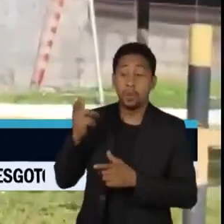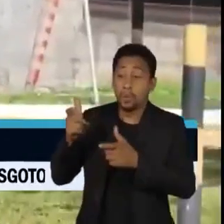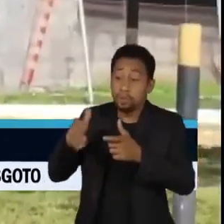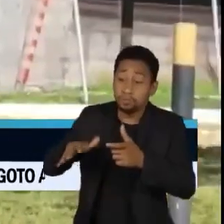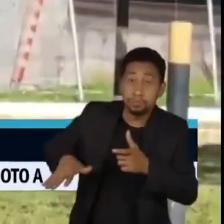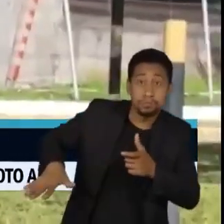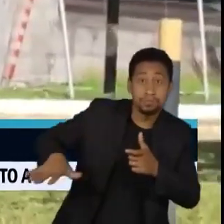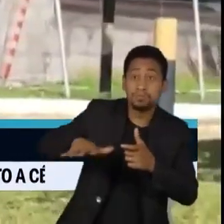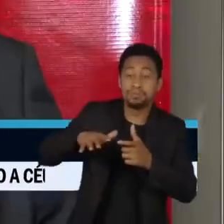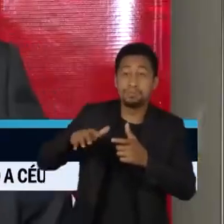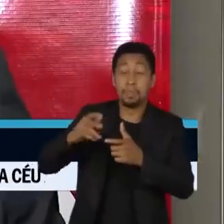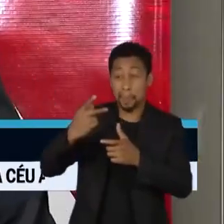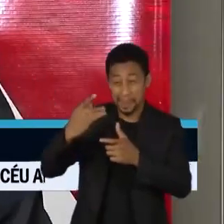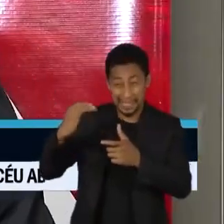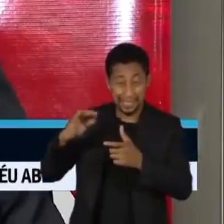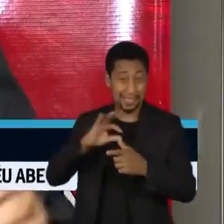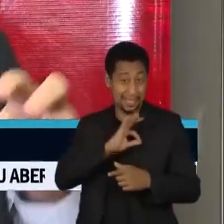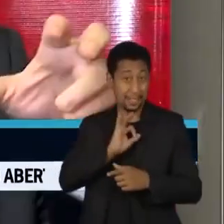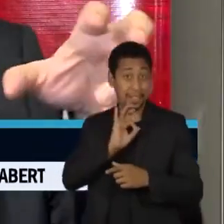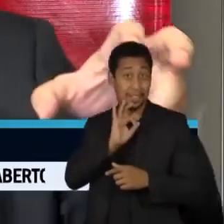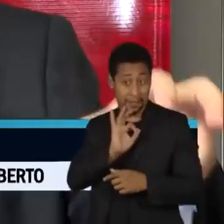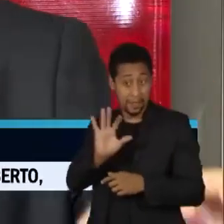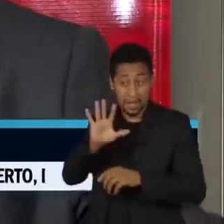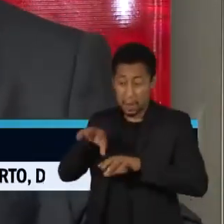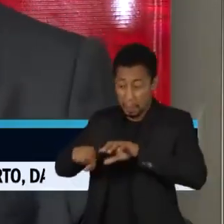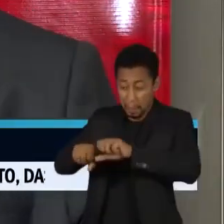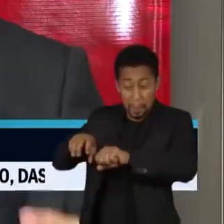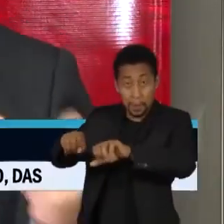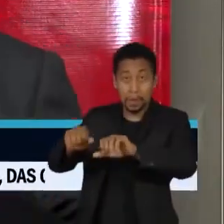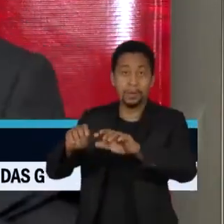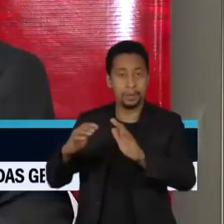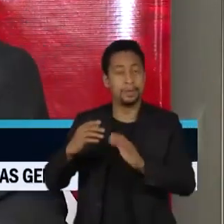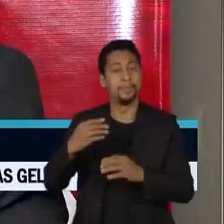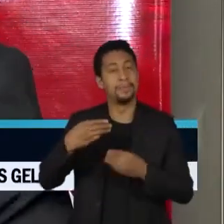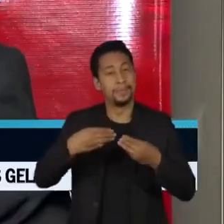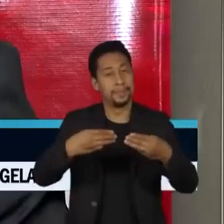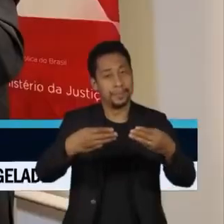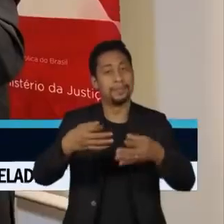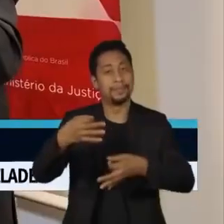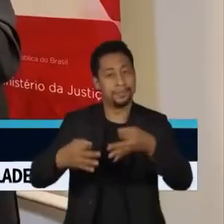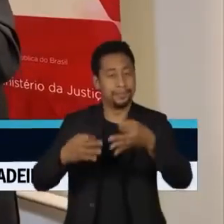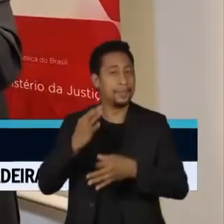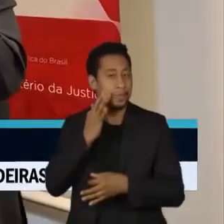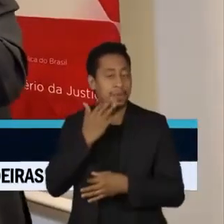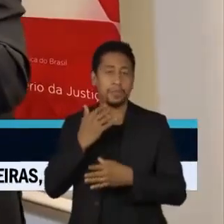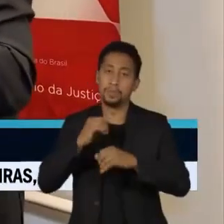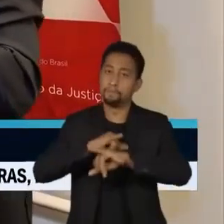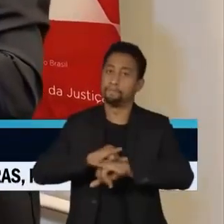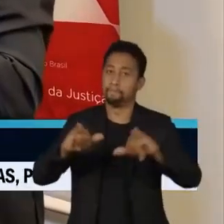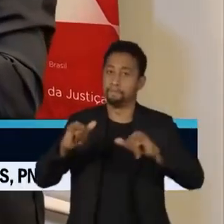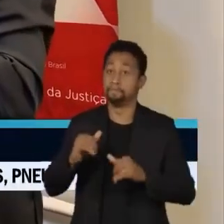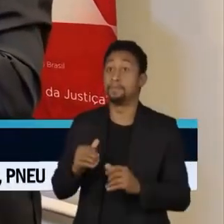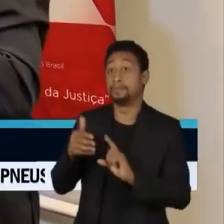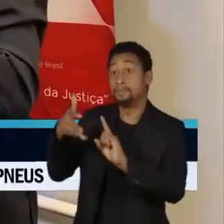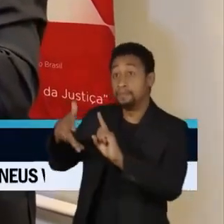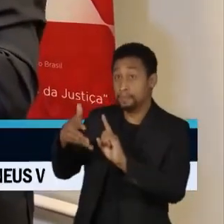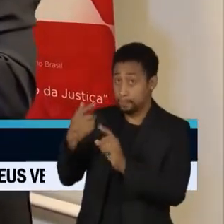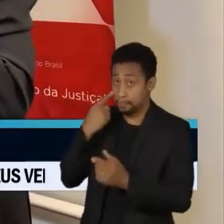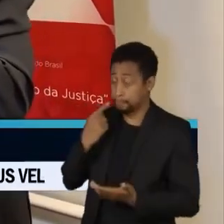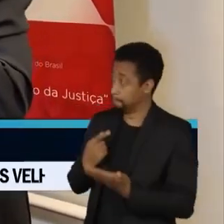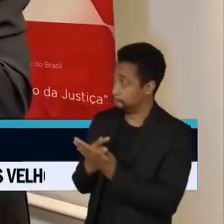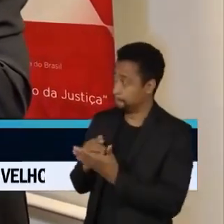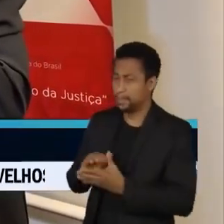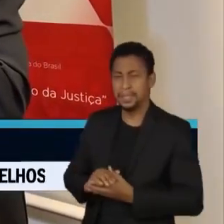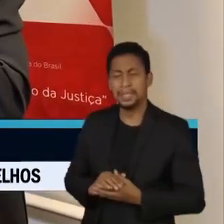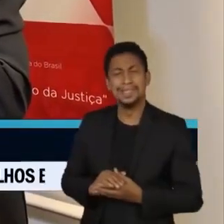da operação da PF, o ministro da Justiça, Flávio Dino, foi enfático. E nós não aceitamos isso.